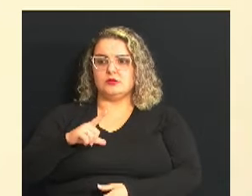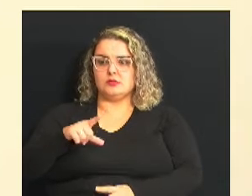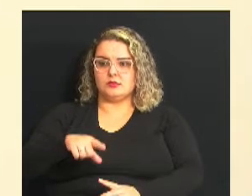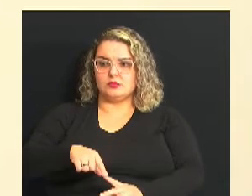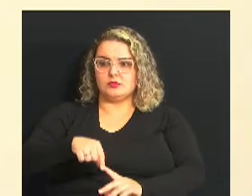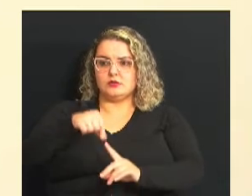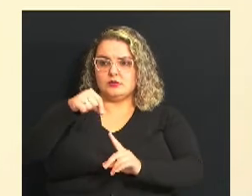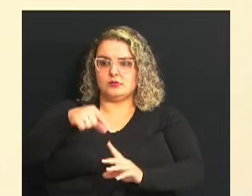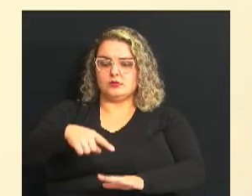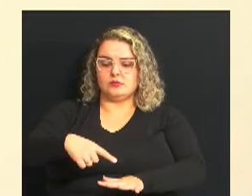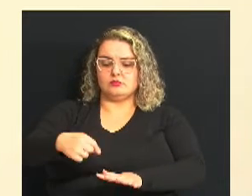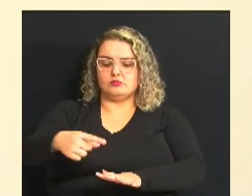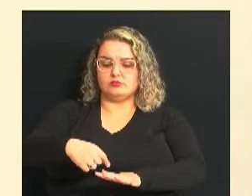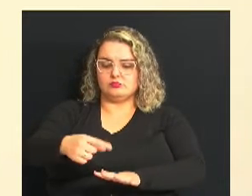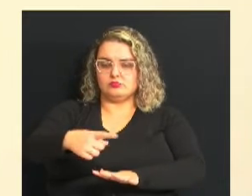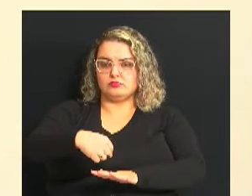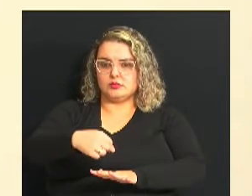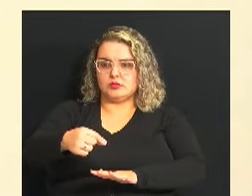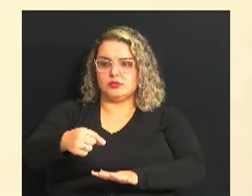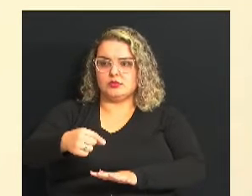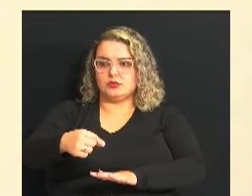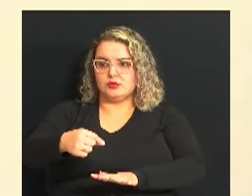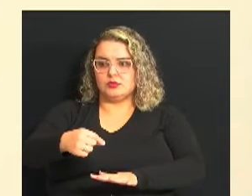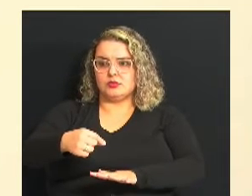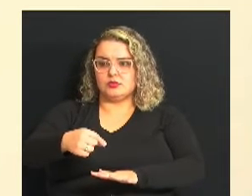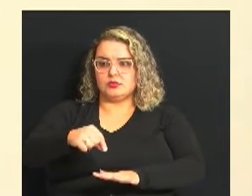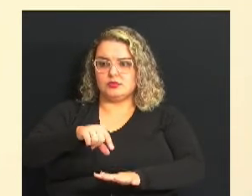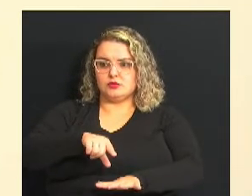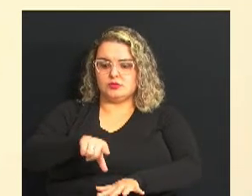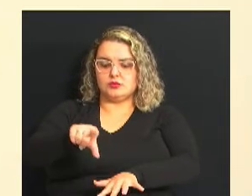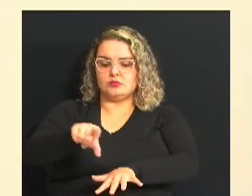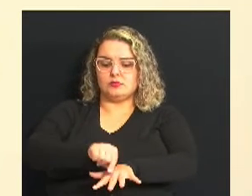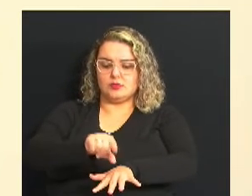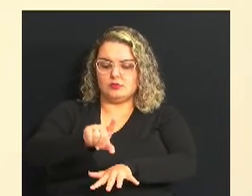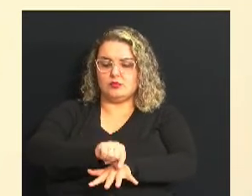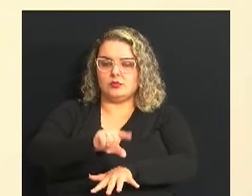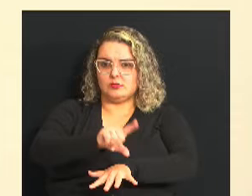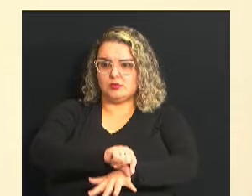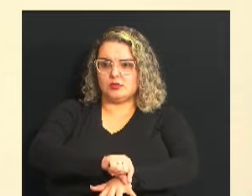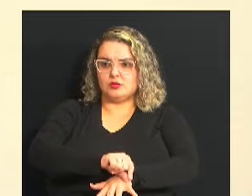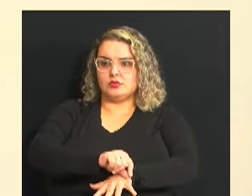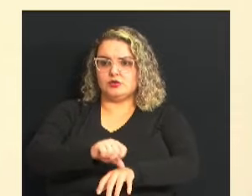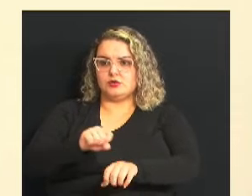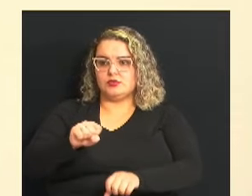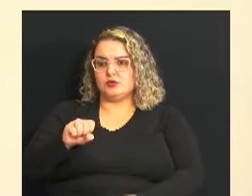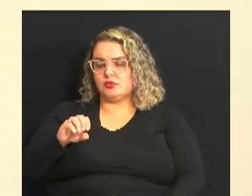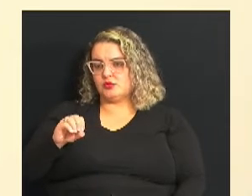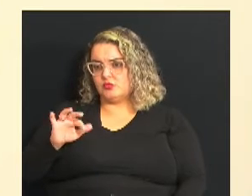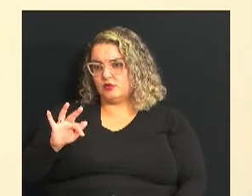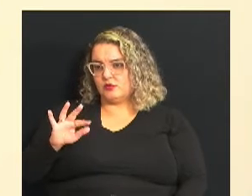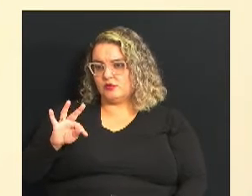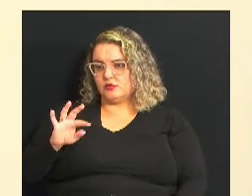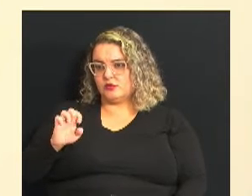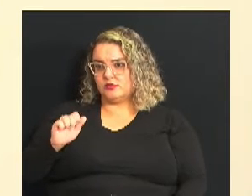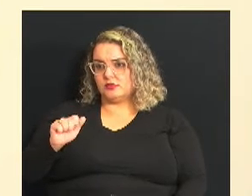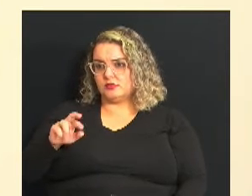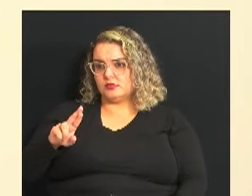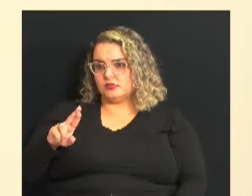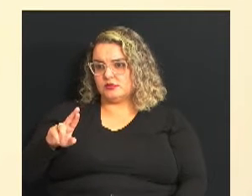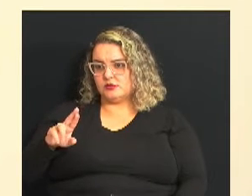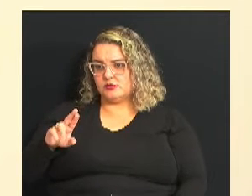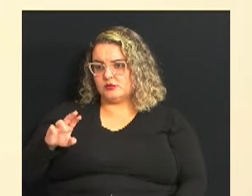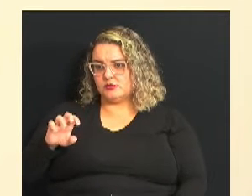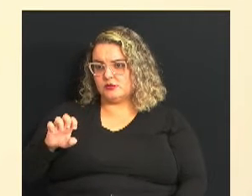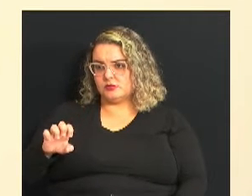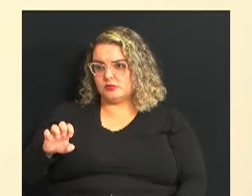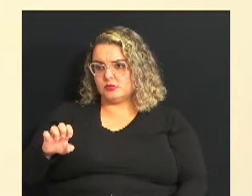cima de software livre, né? Consegue gerar uma economia bem clara, né? E são gastos que,